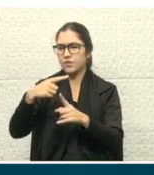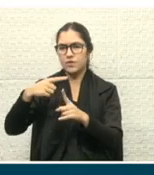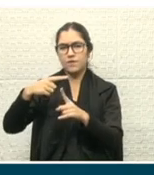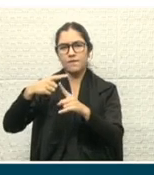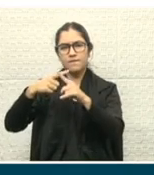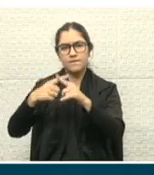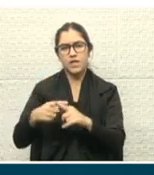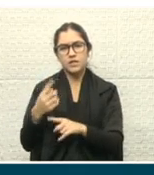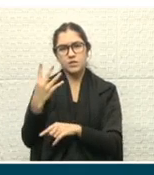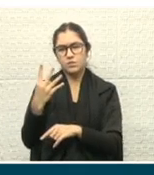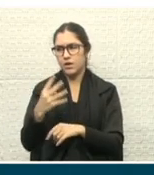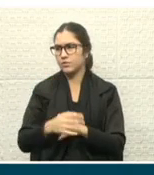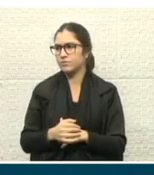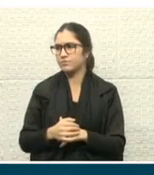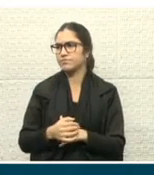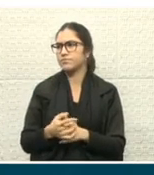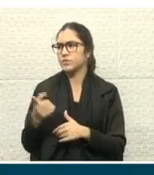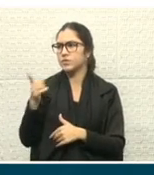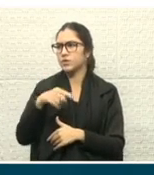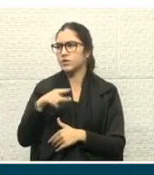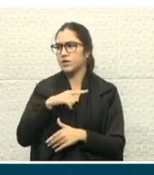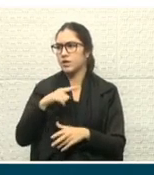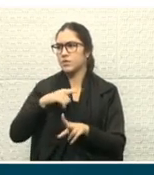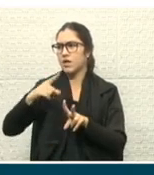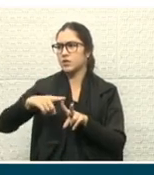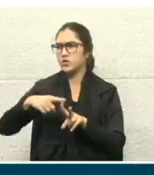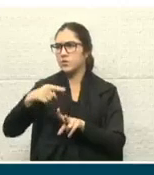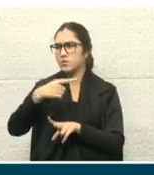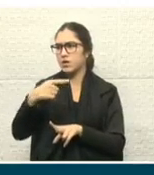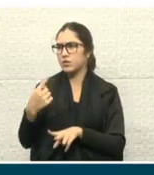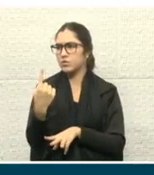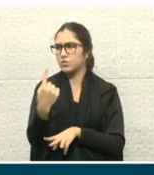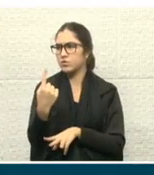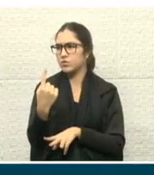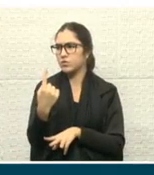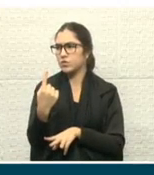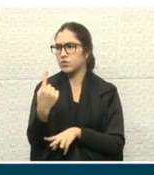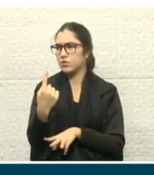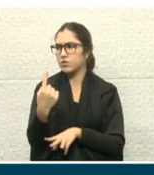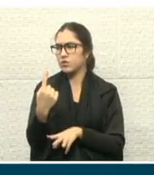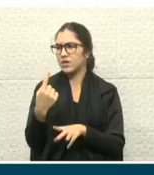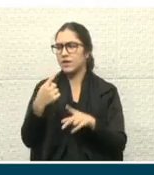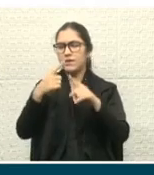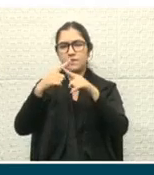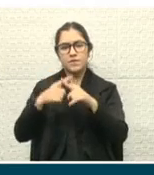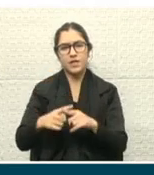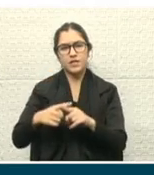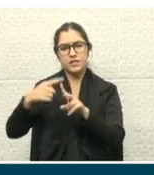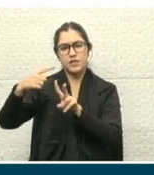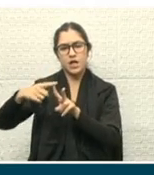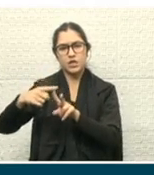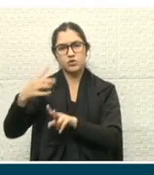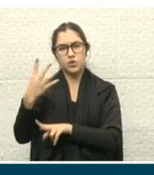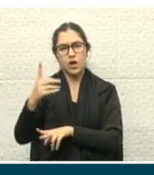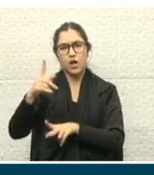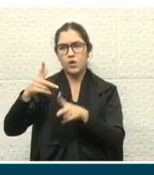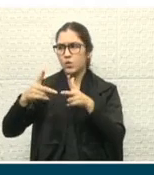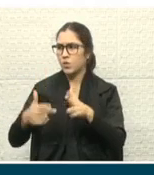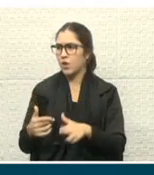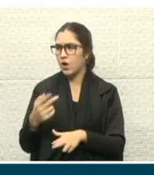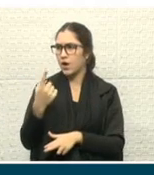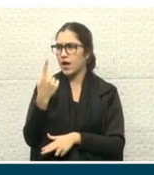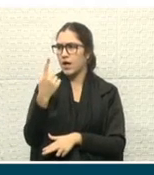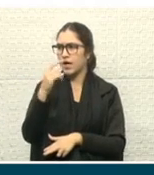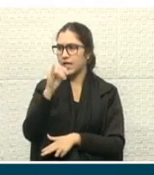4. Então, nós vamos ter a raiz de menos 1 vezes raiz de 4, que é igual a